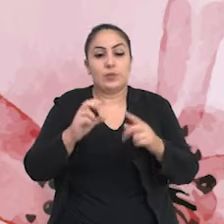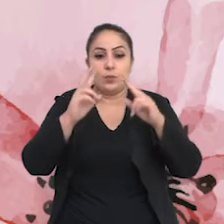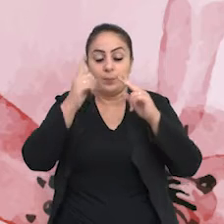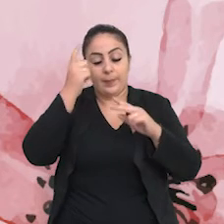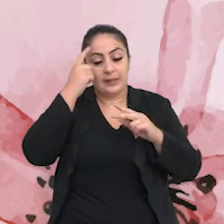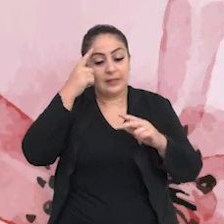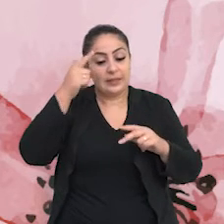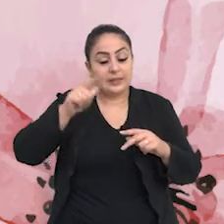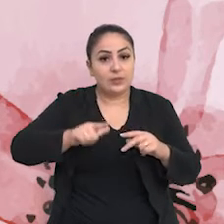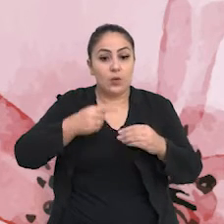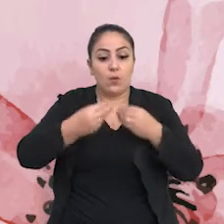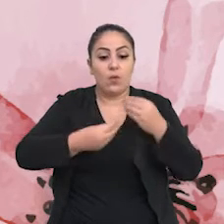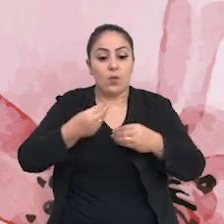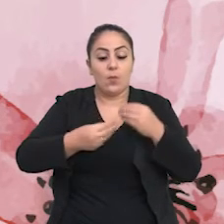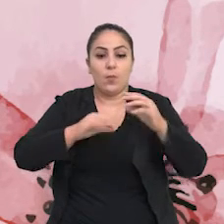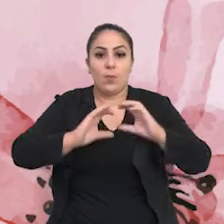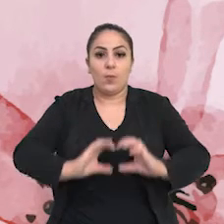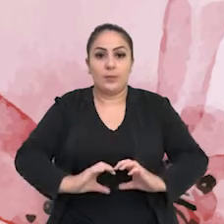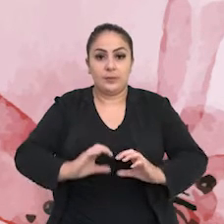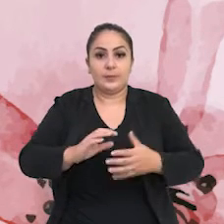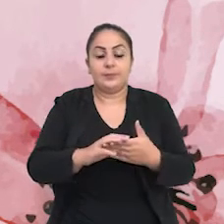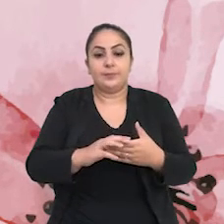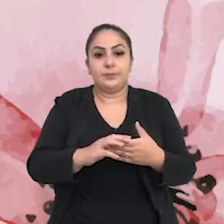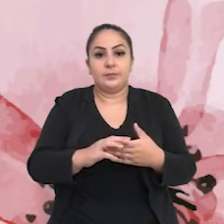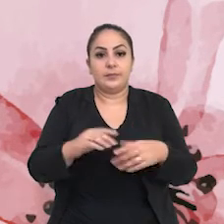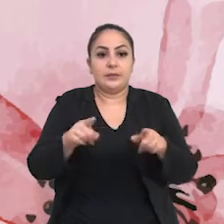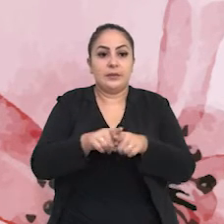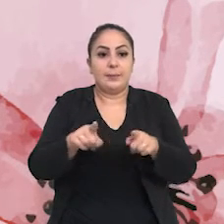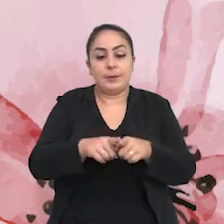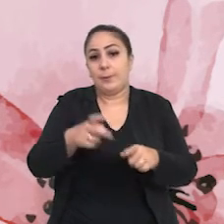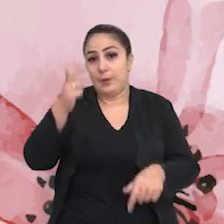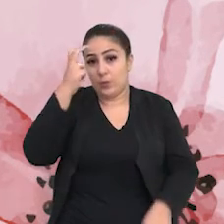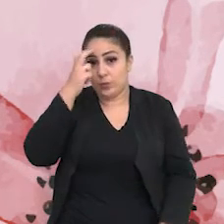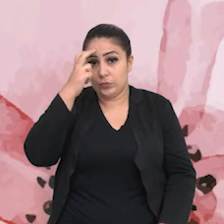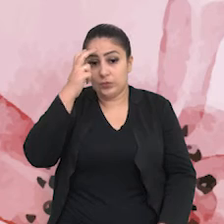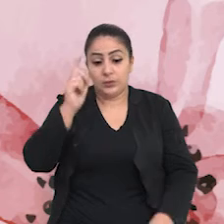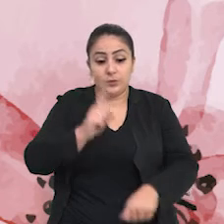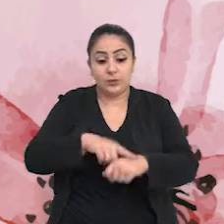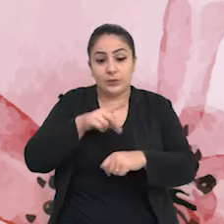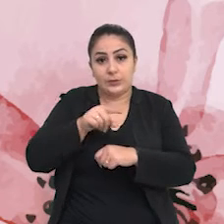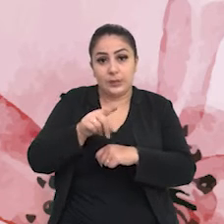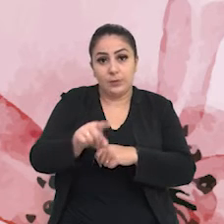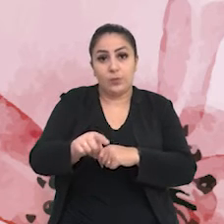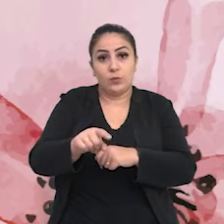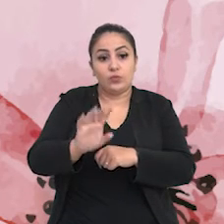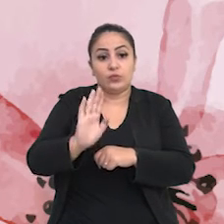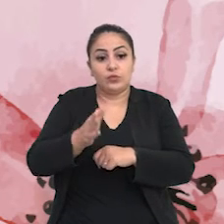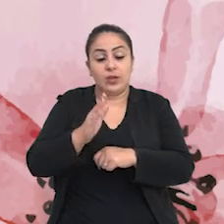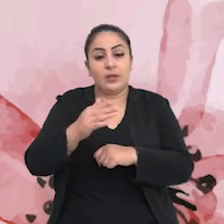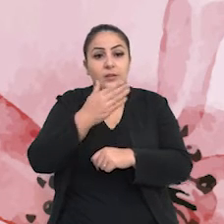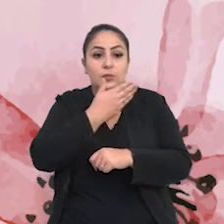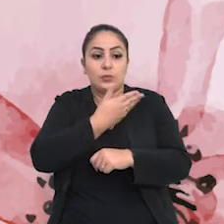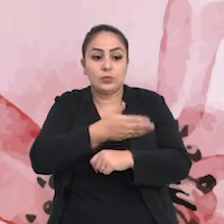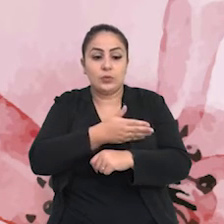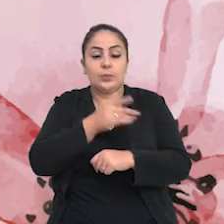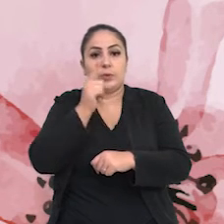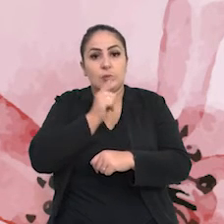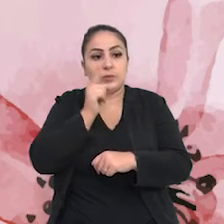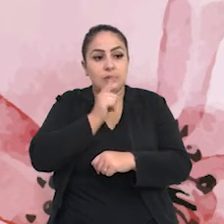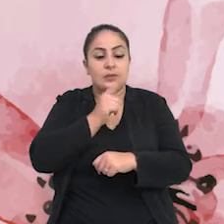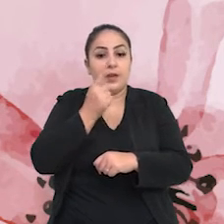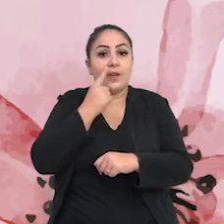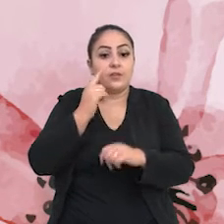de um repensar comportamentos e uma cultura que, ao longo do tempo, se habituou